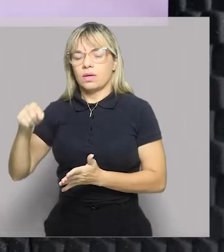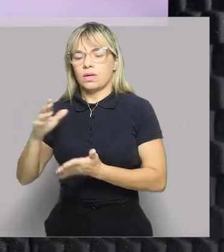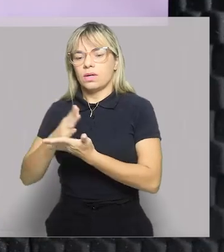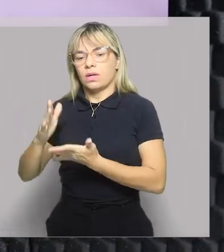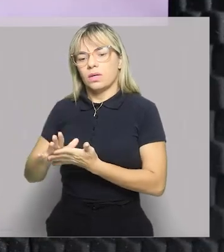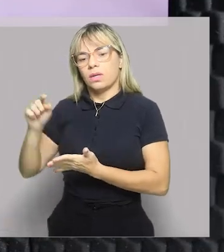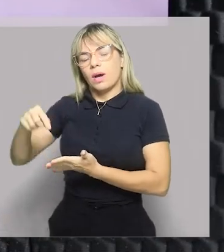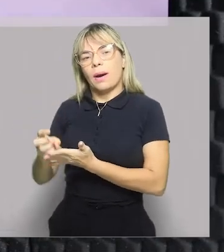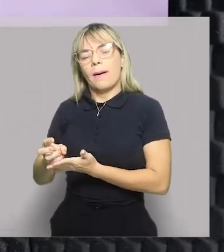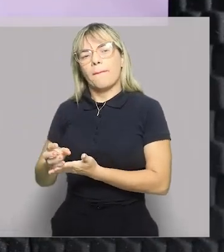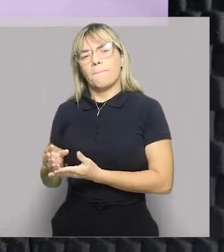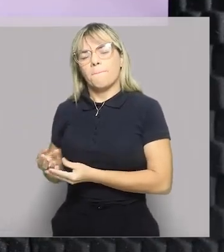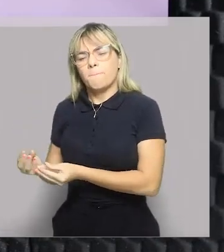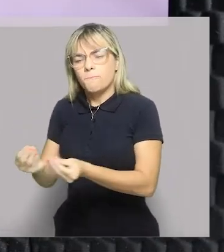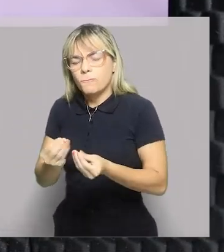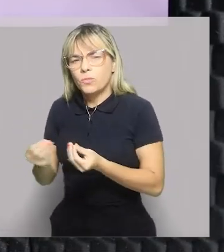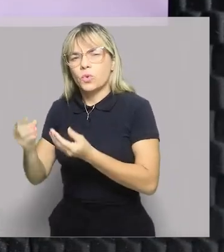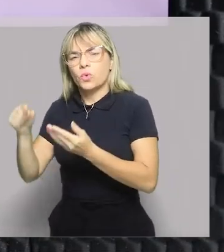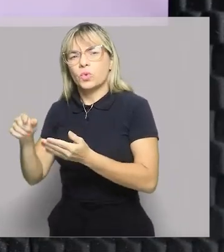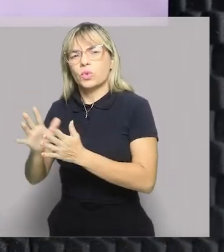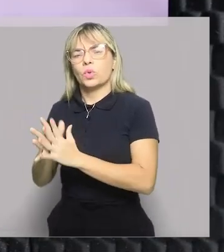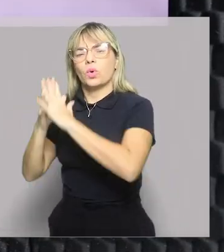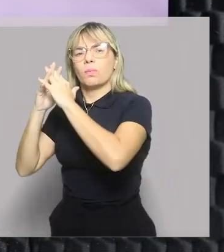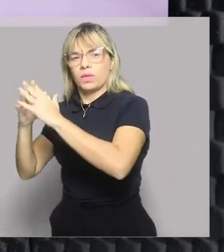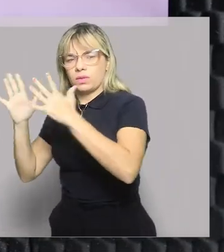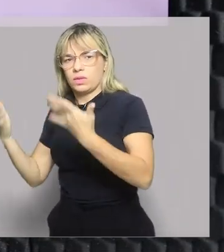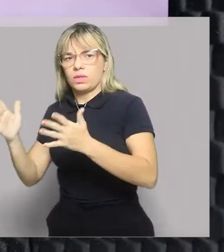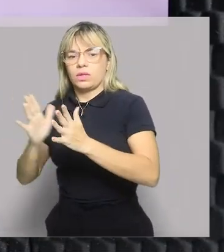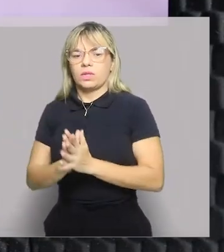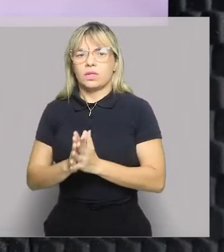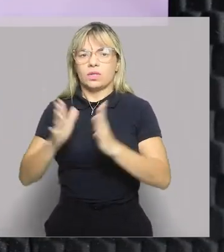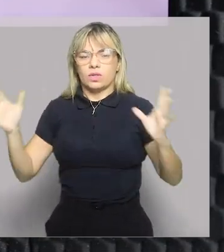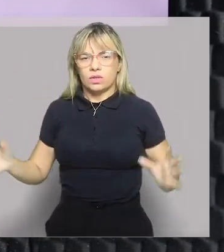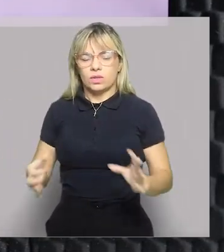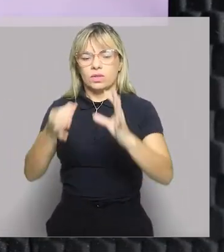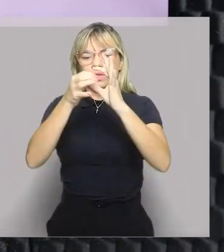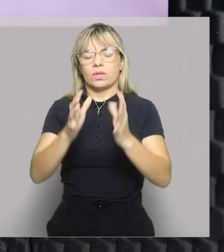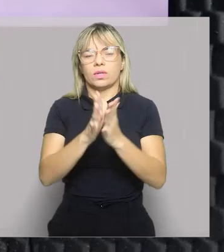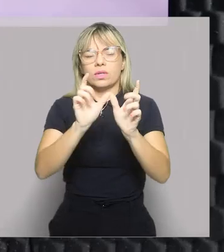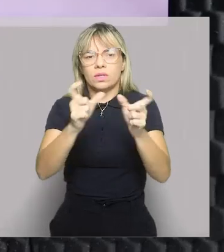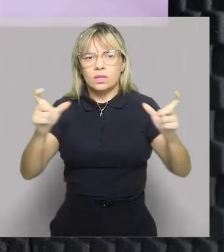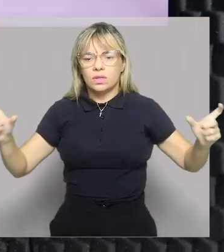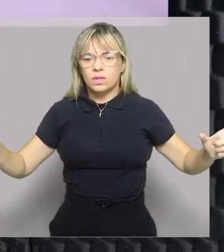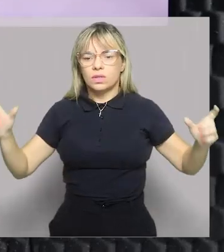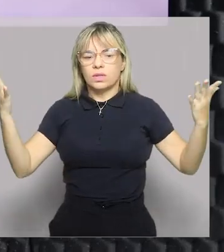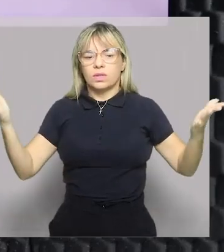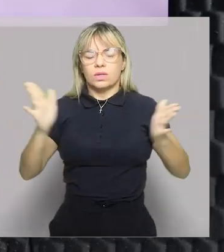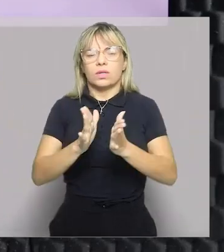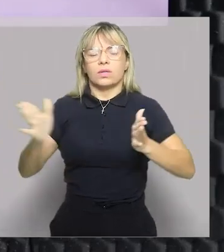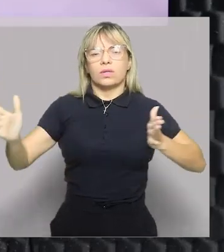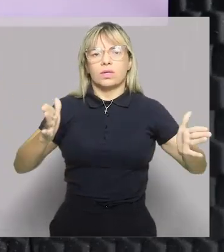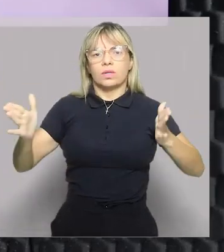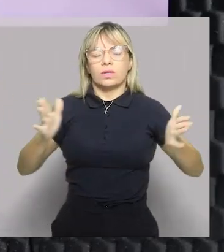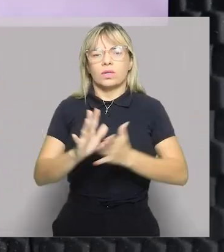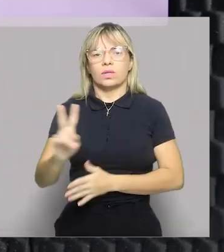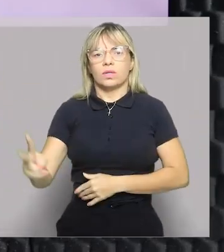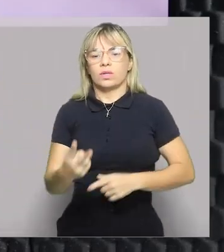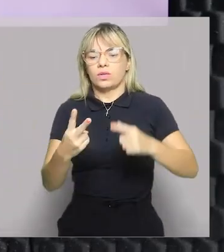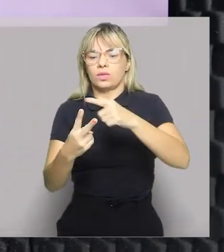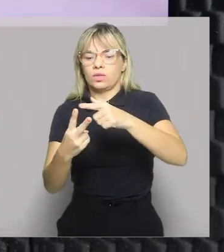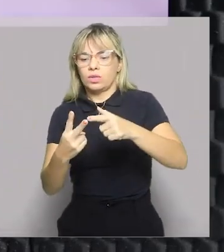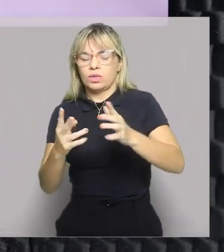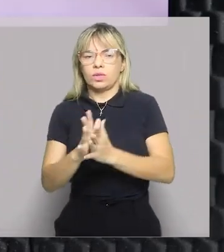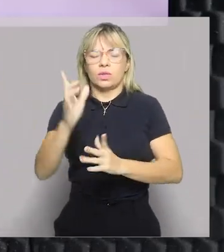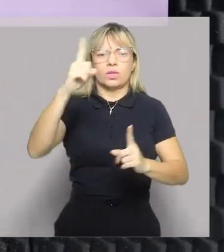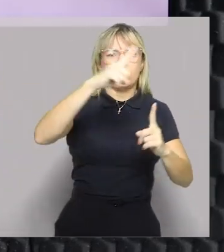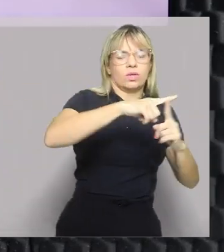oração formadora desse período, certo? Lembrem-se, existem dois tipos de período. O período simples,